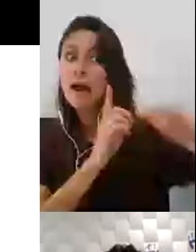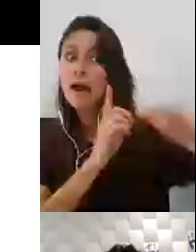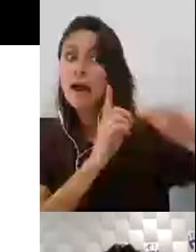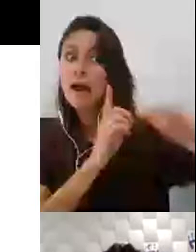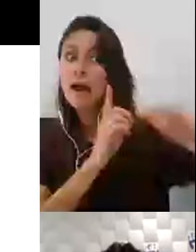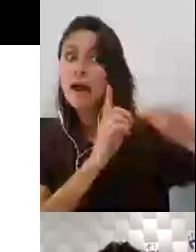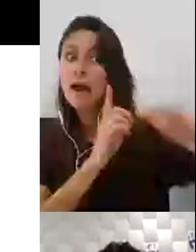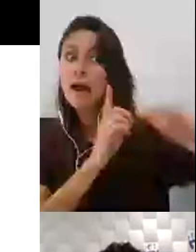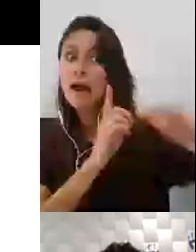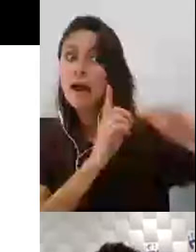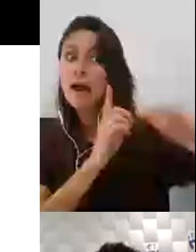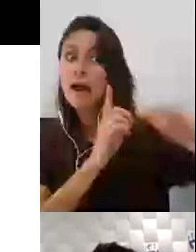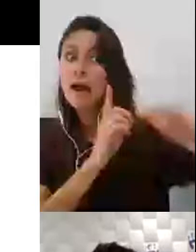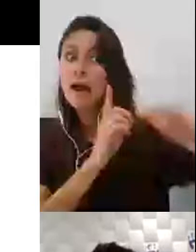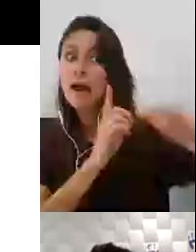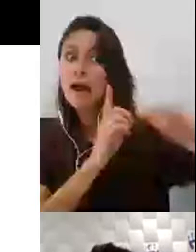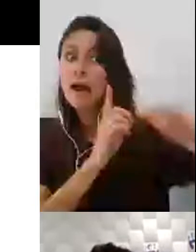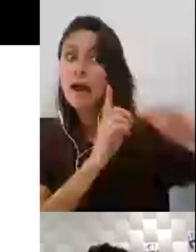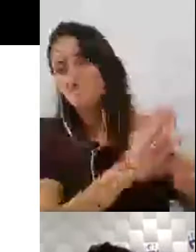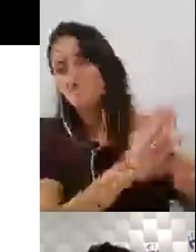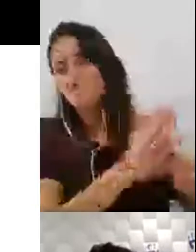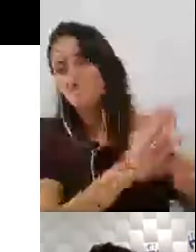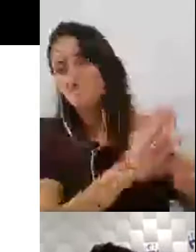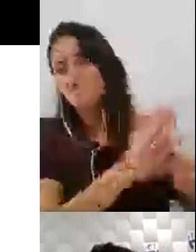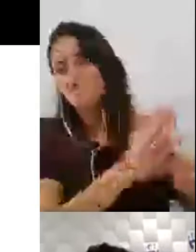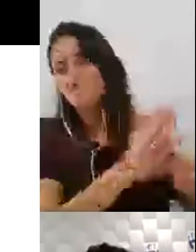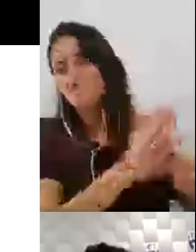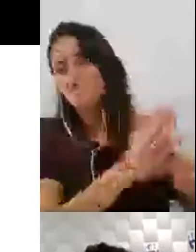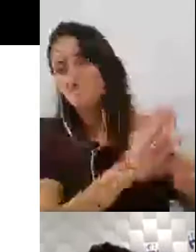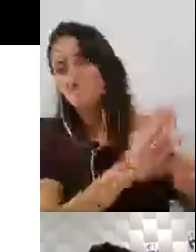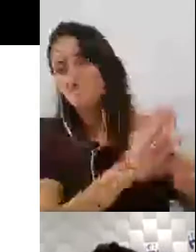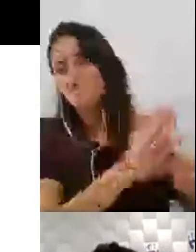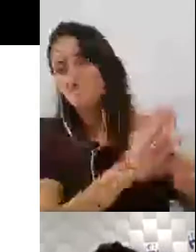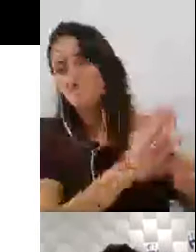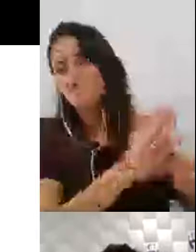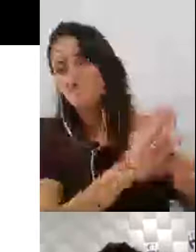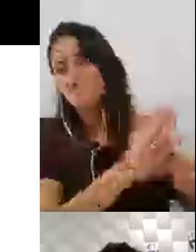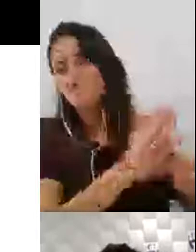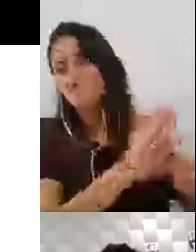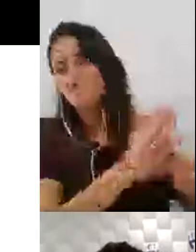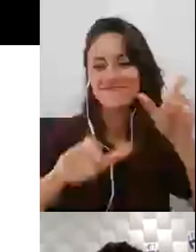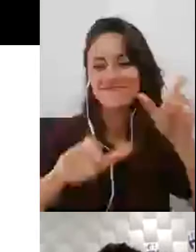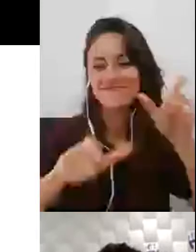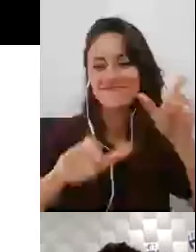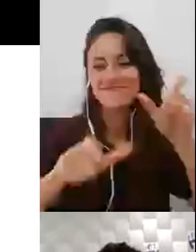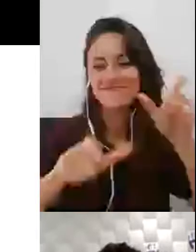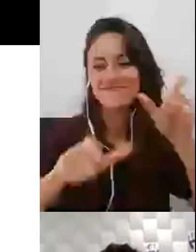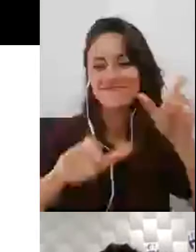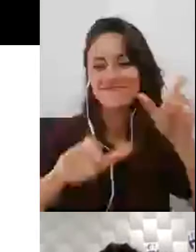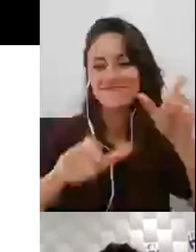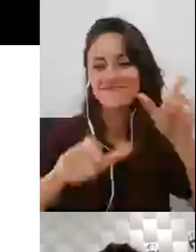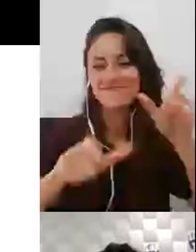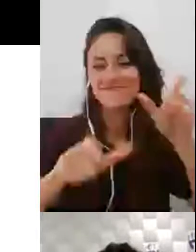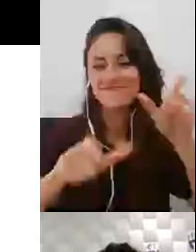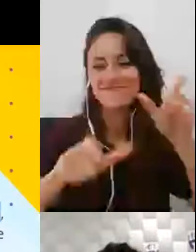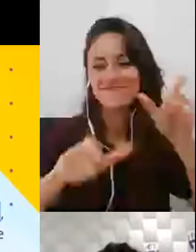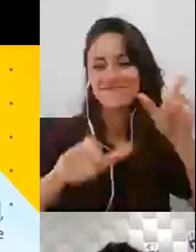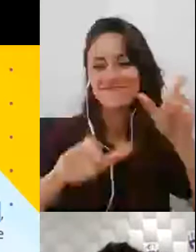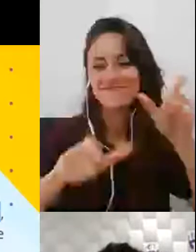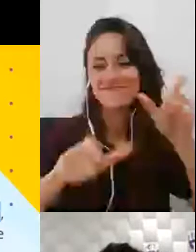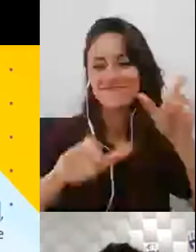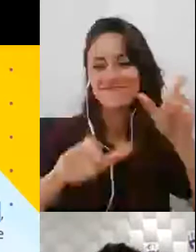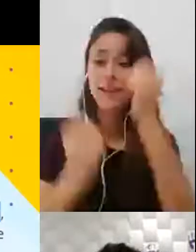cliente, com o centro de tudo isso, as pessoas, sempre pensando nas pessoas. Então, isso é a indústria 4.0